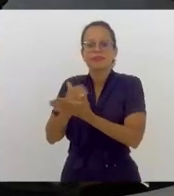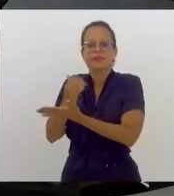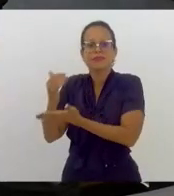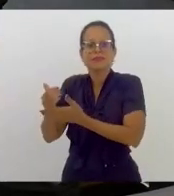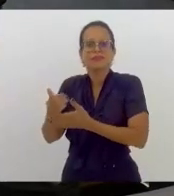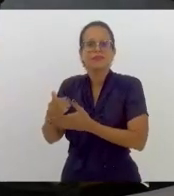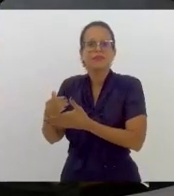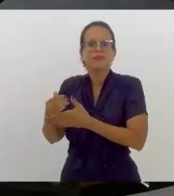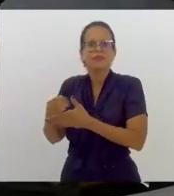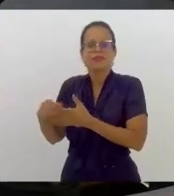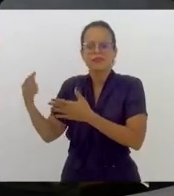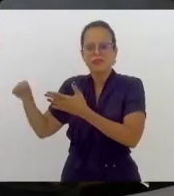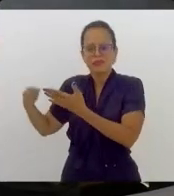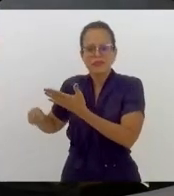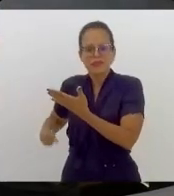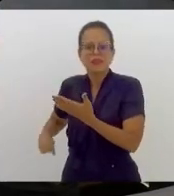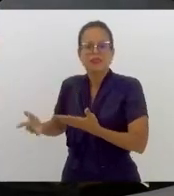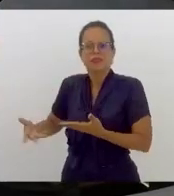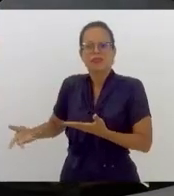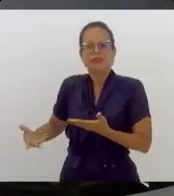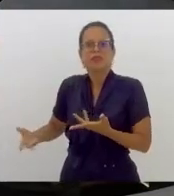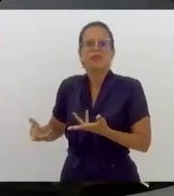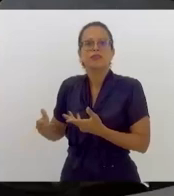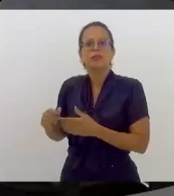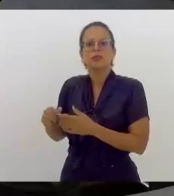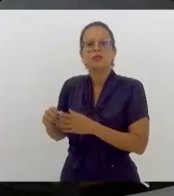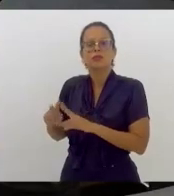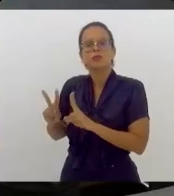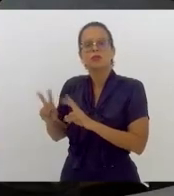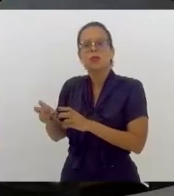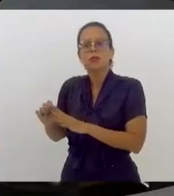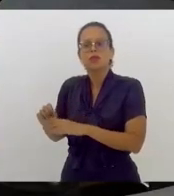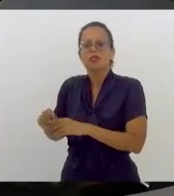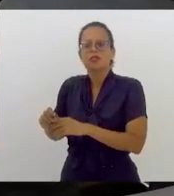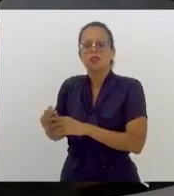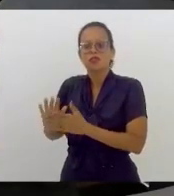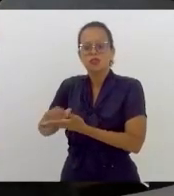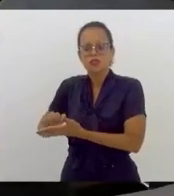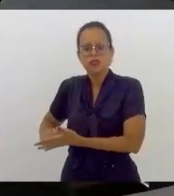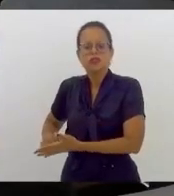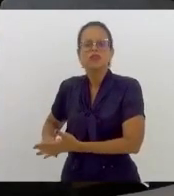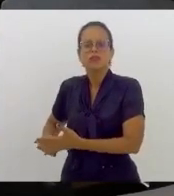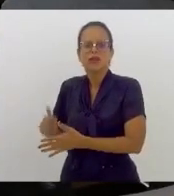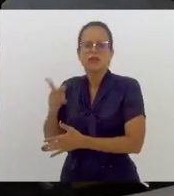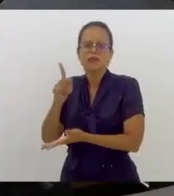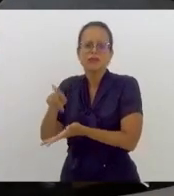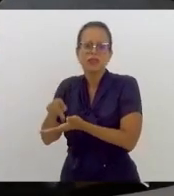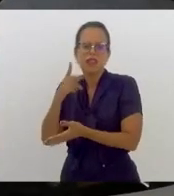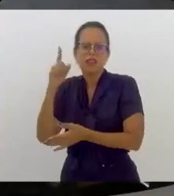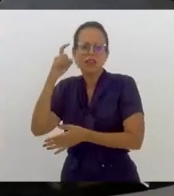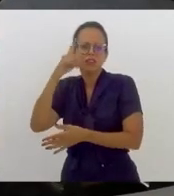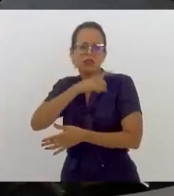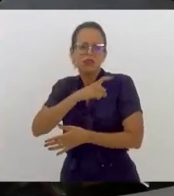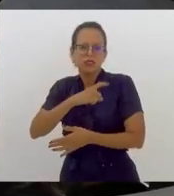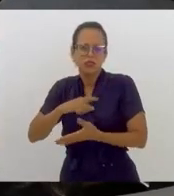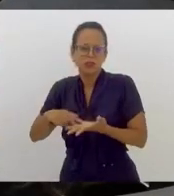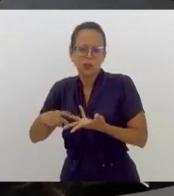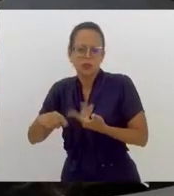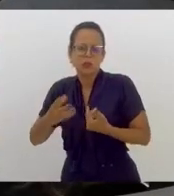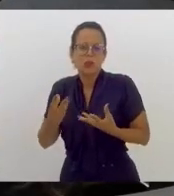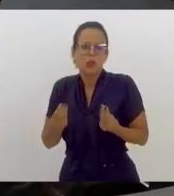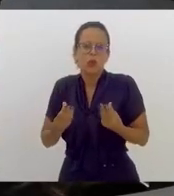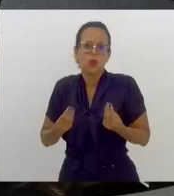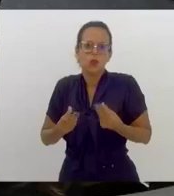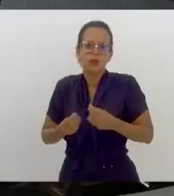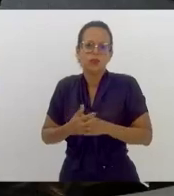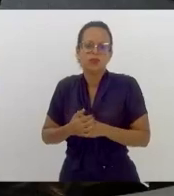aqueles procedimentos de exclusão. Mas é um complexo, como disse mesmo o deputado Luiz Paulo, isso aqui